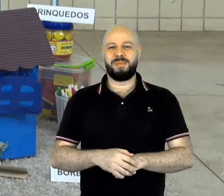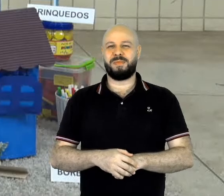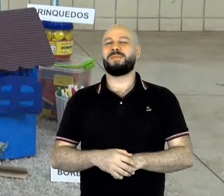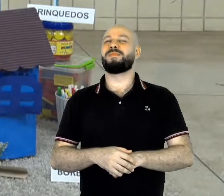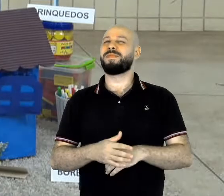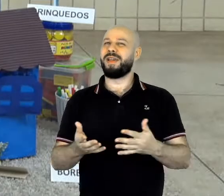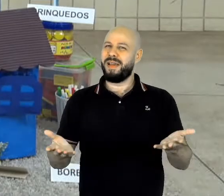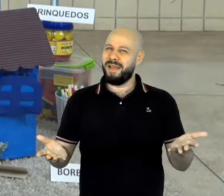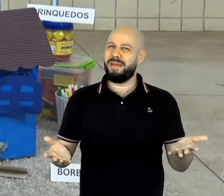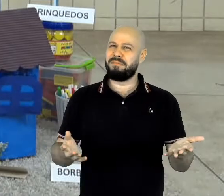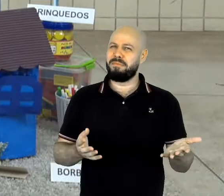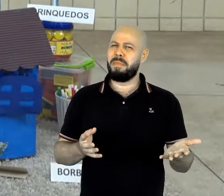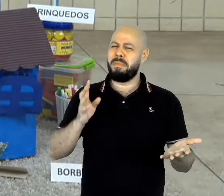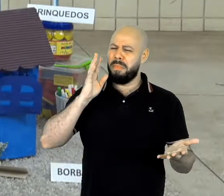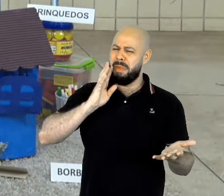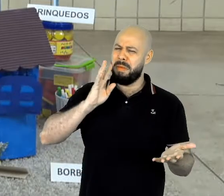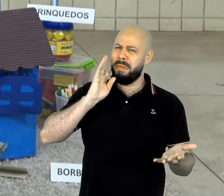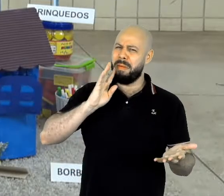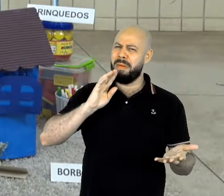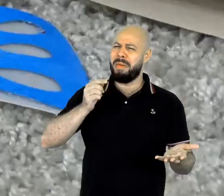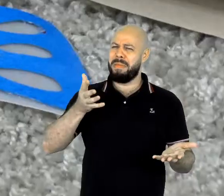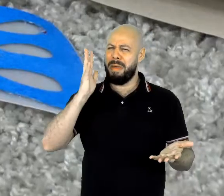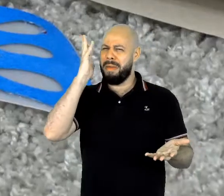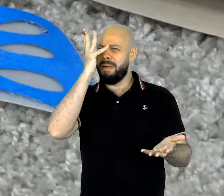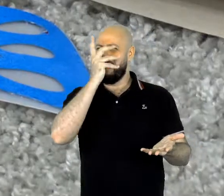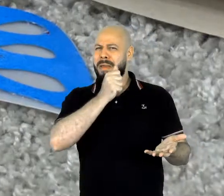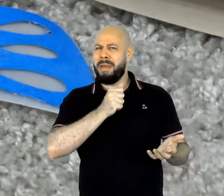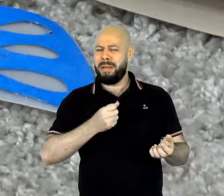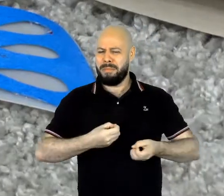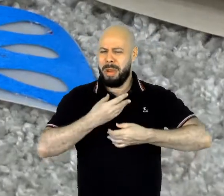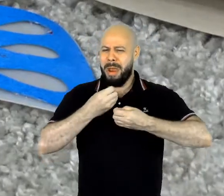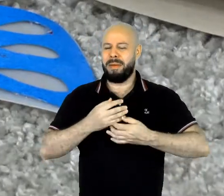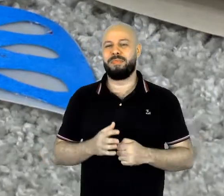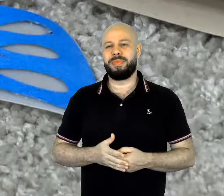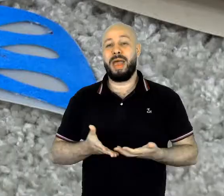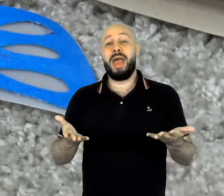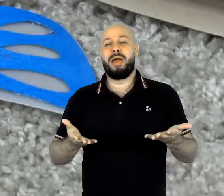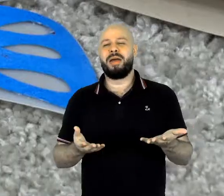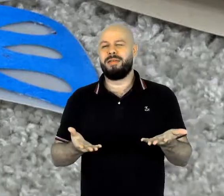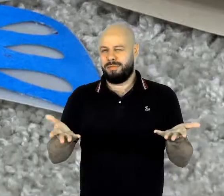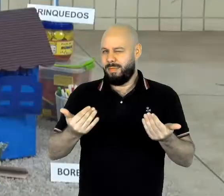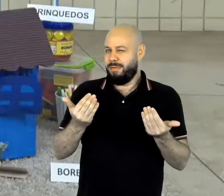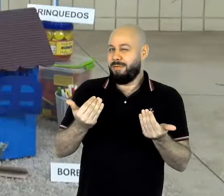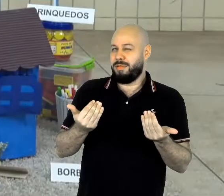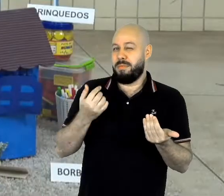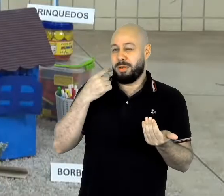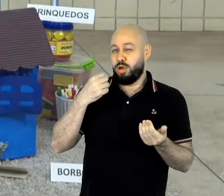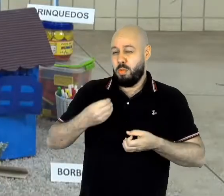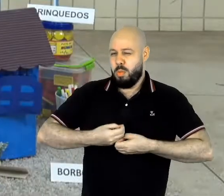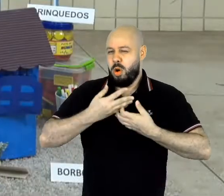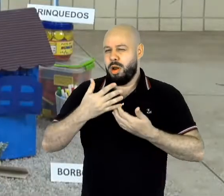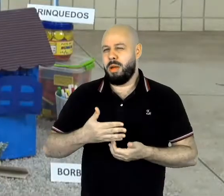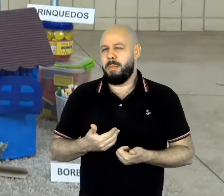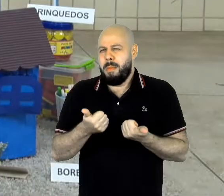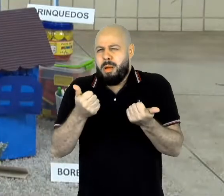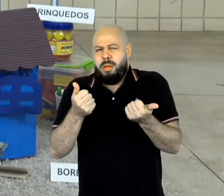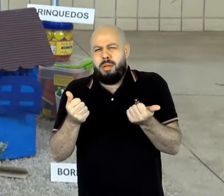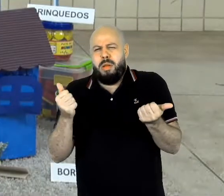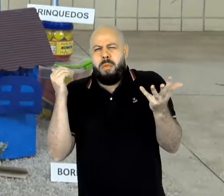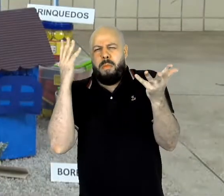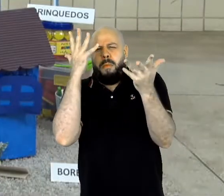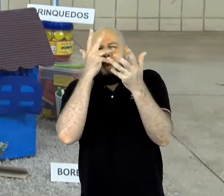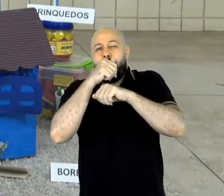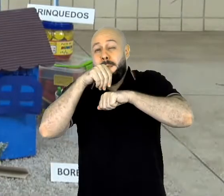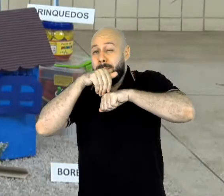Muito lindo esse poema, não é mesmo? Agora, que tal a gente fazer outras coisas para deixar esse poema ainda mais bonito e